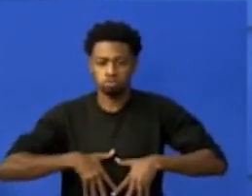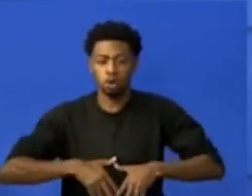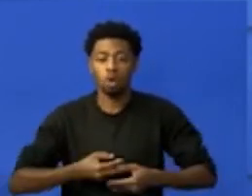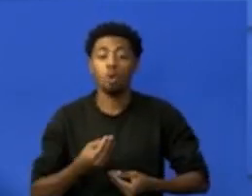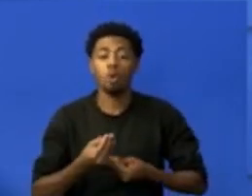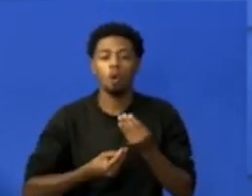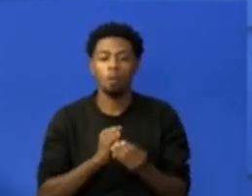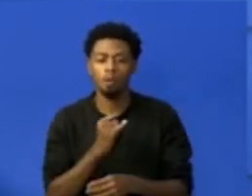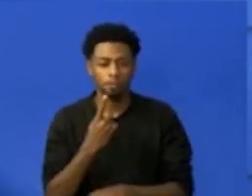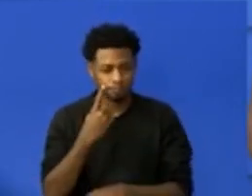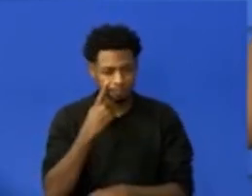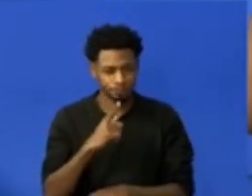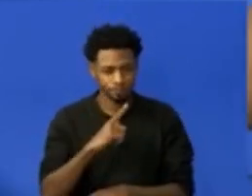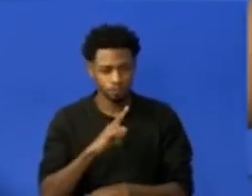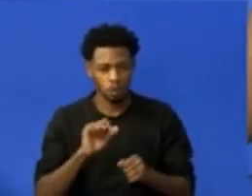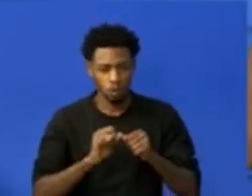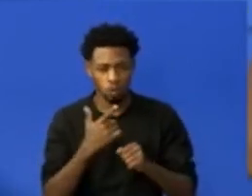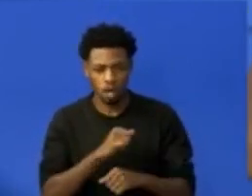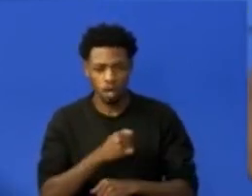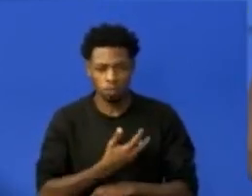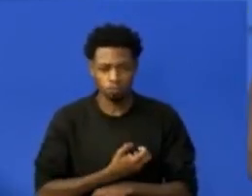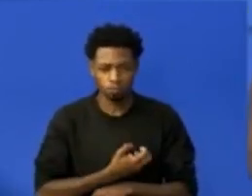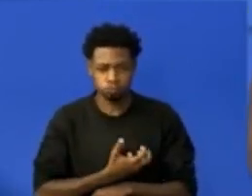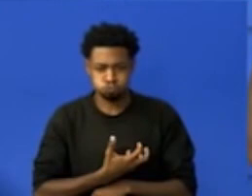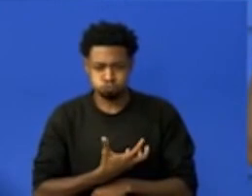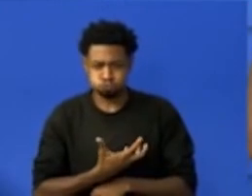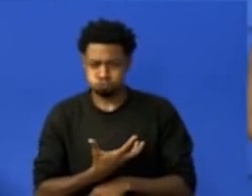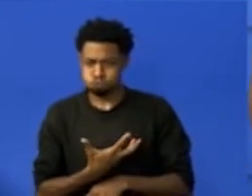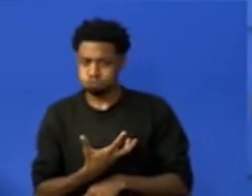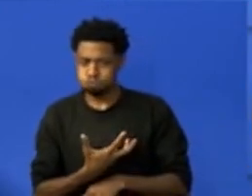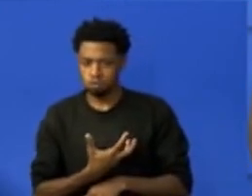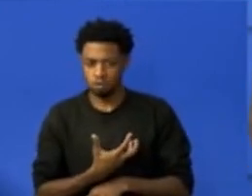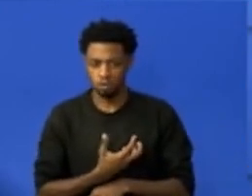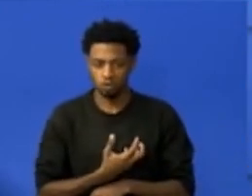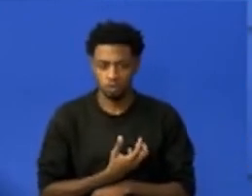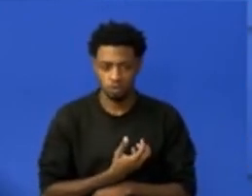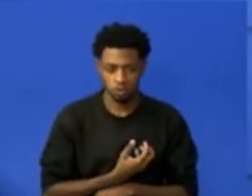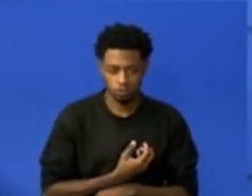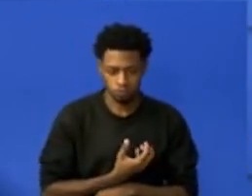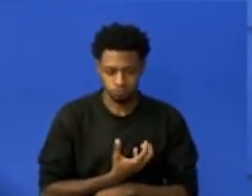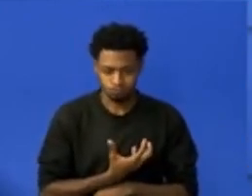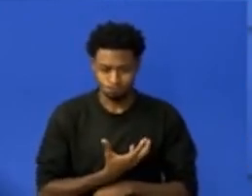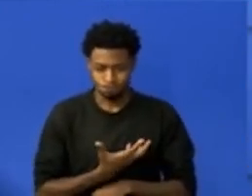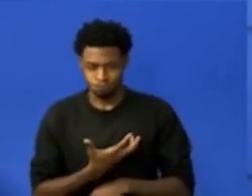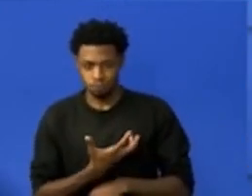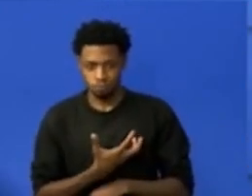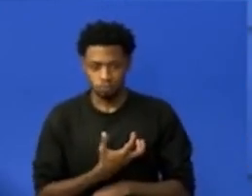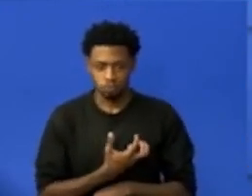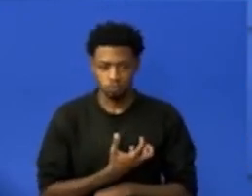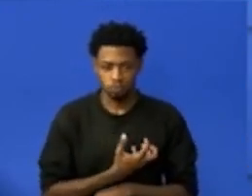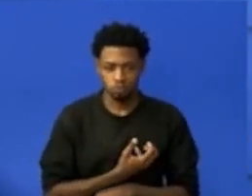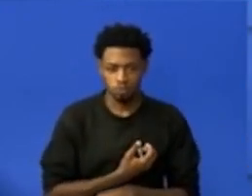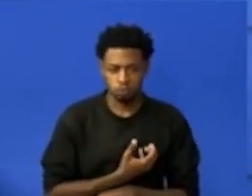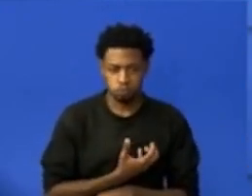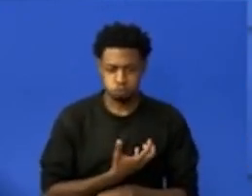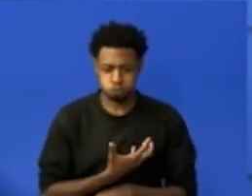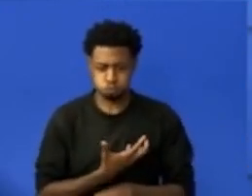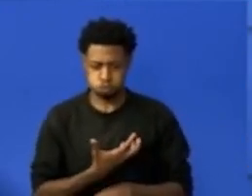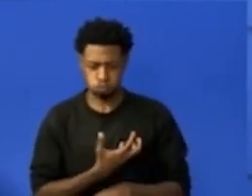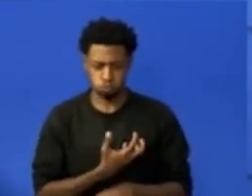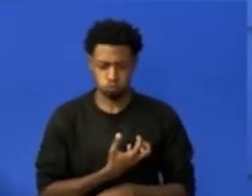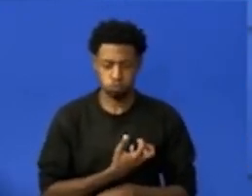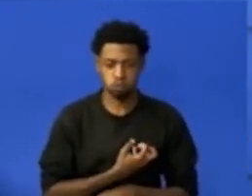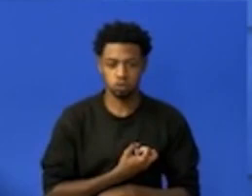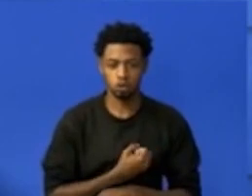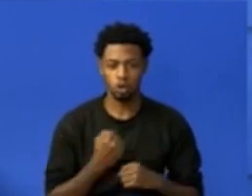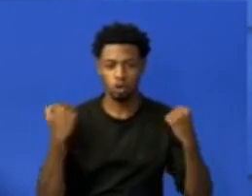como assim? Como ele vai conseguir abrir mais conforme o exercício vai acontecendo e seu corpo vai precisando mais de sangue, o